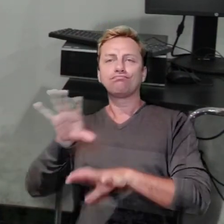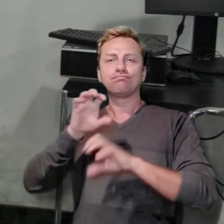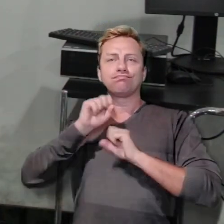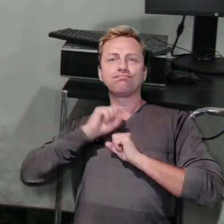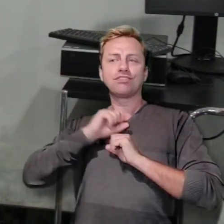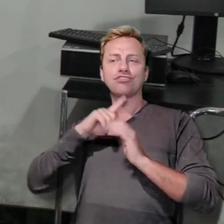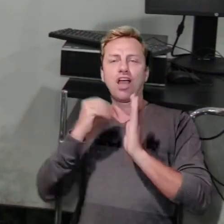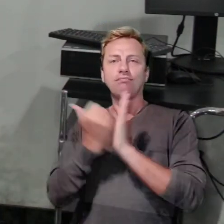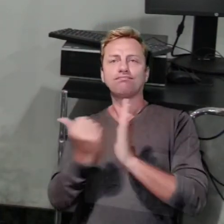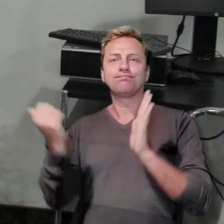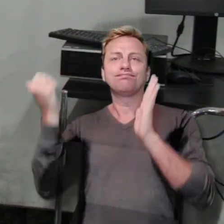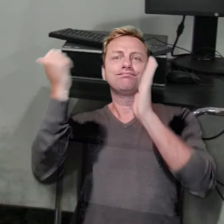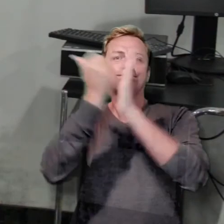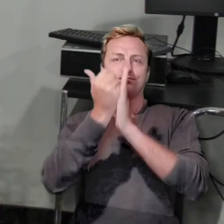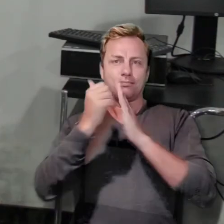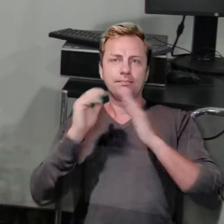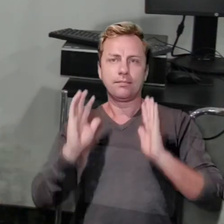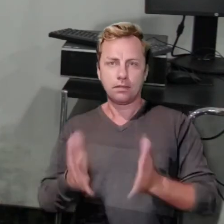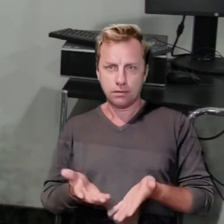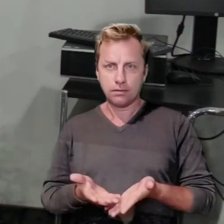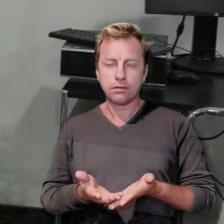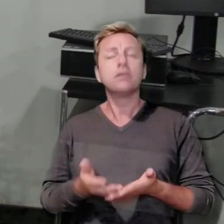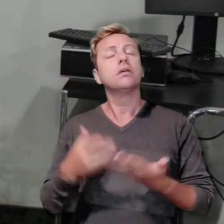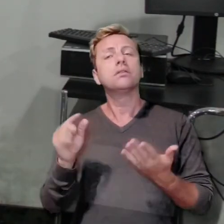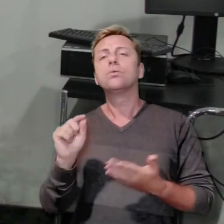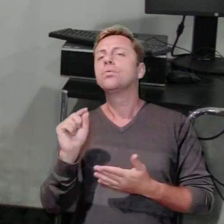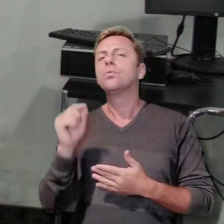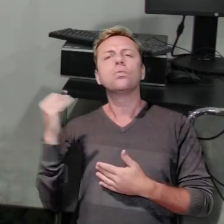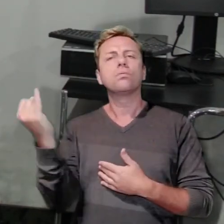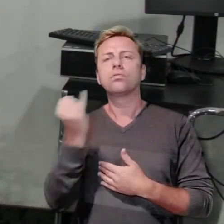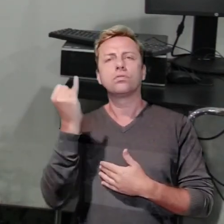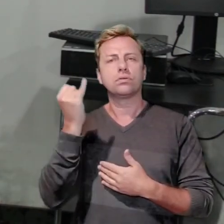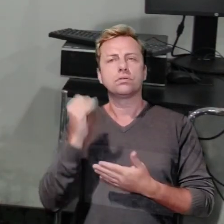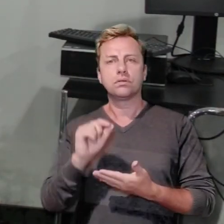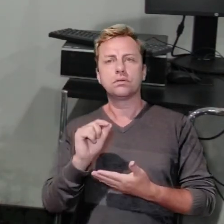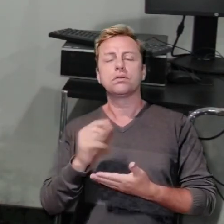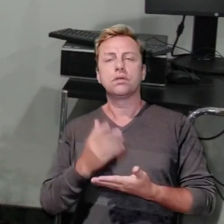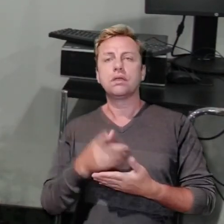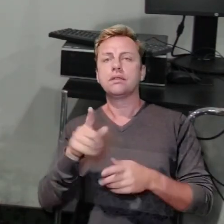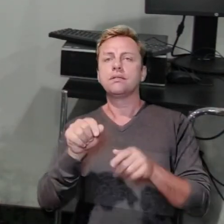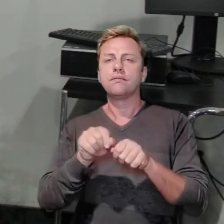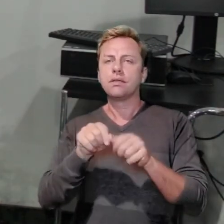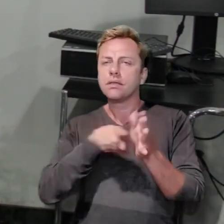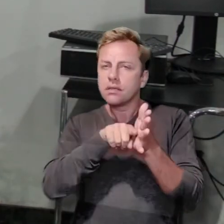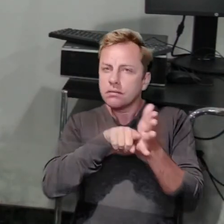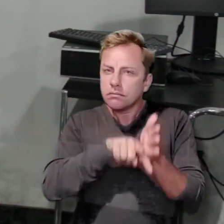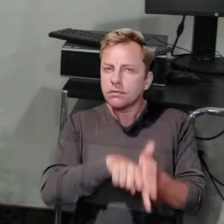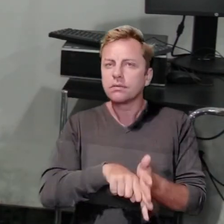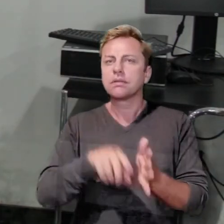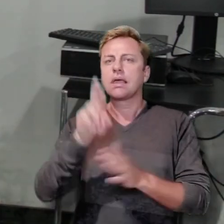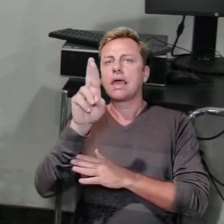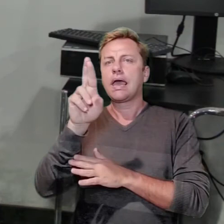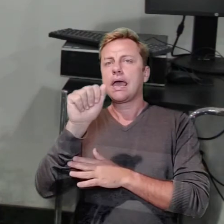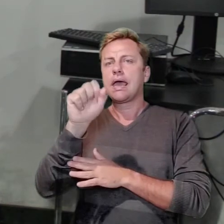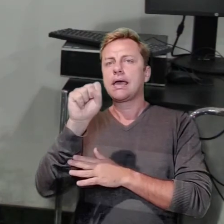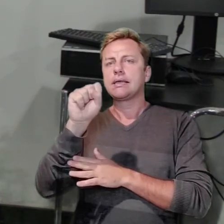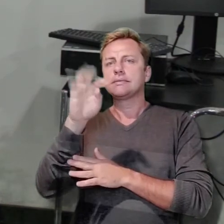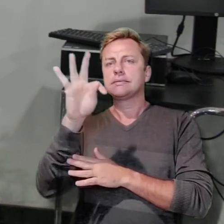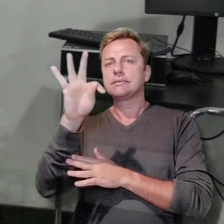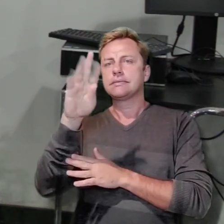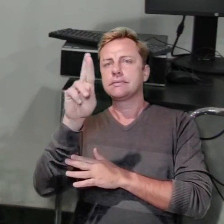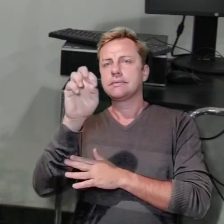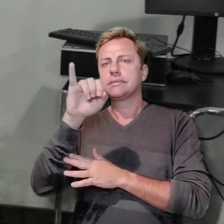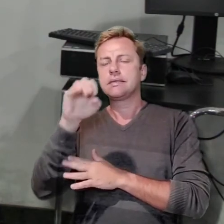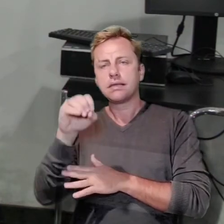está instalada num estado avançado. Então, o que é importante? É importante você fazer o rastreio da sua